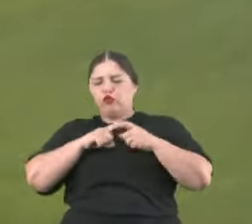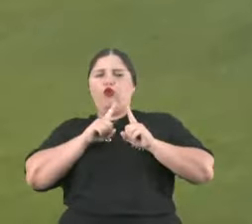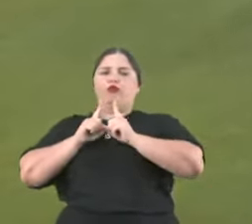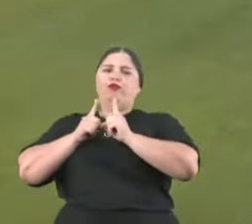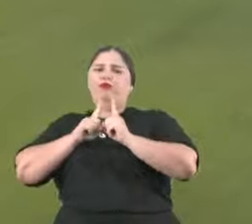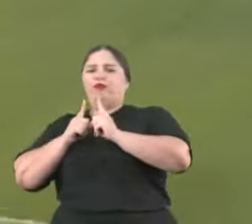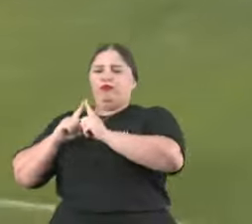Benê erra no passe.